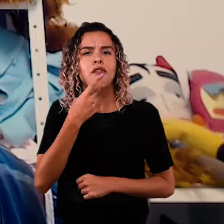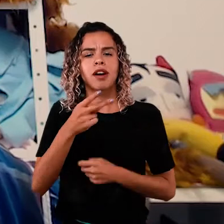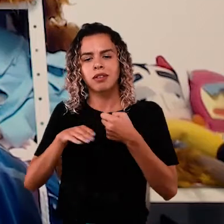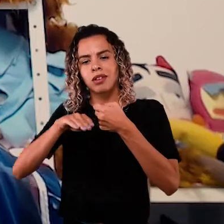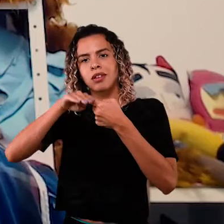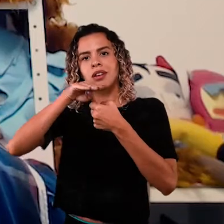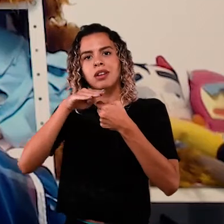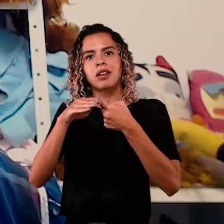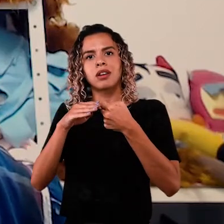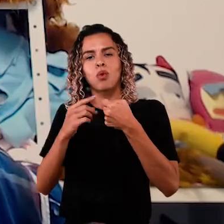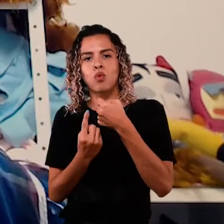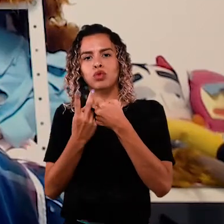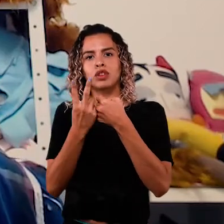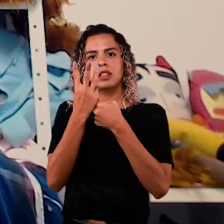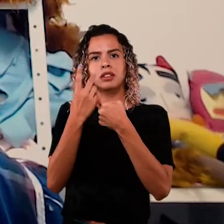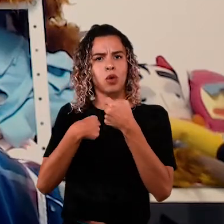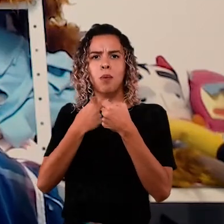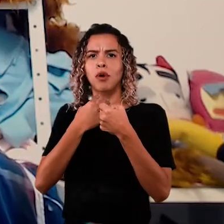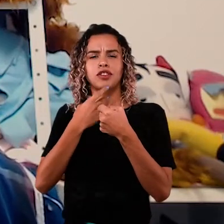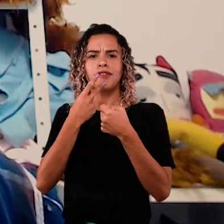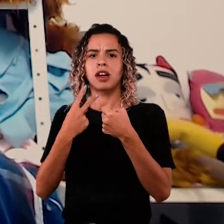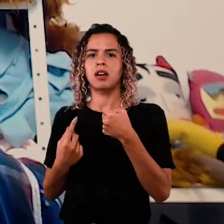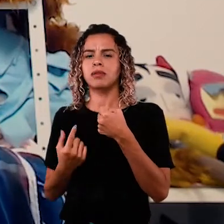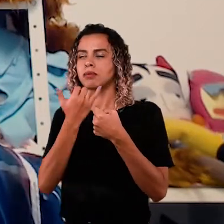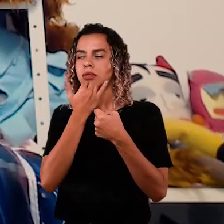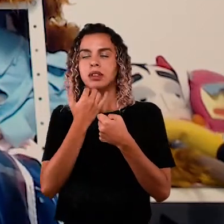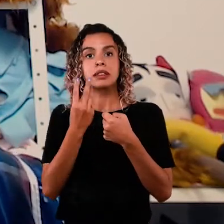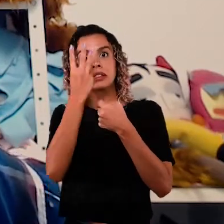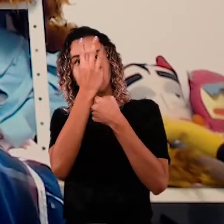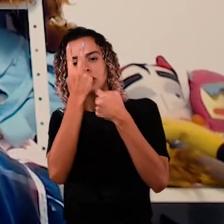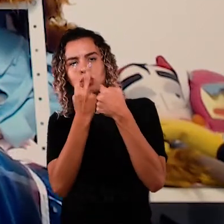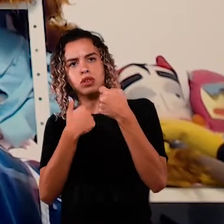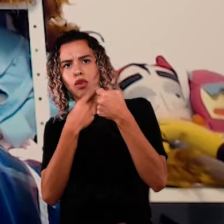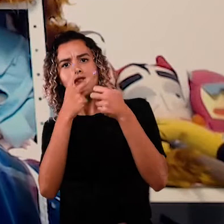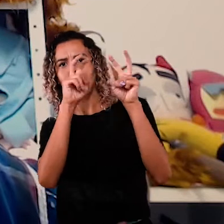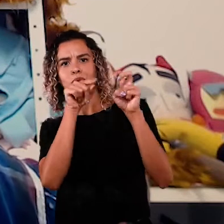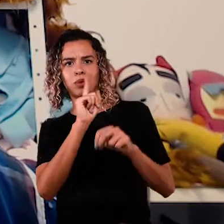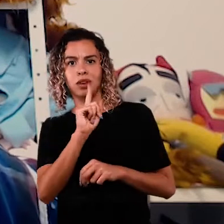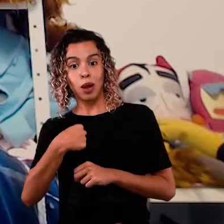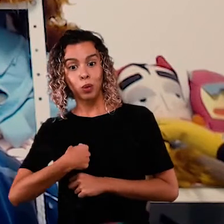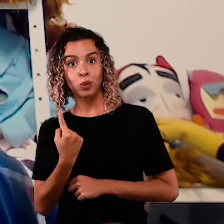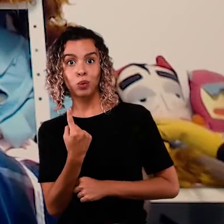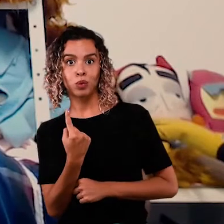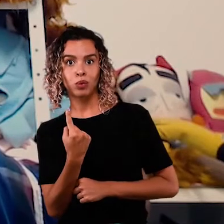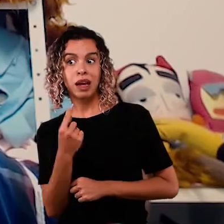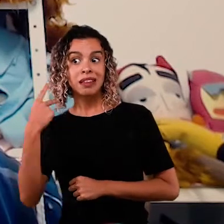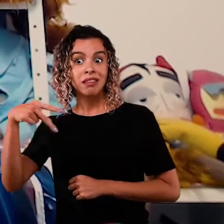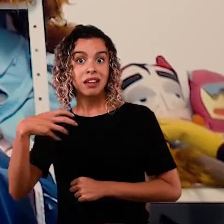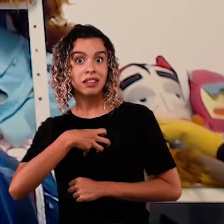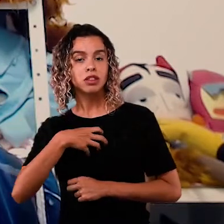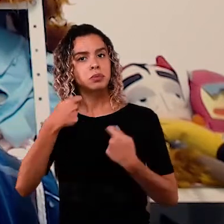posso falar para um autista grau 2. Eu não posso falar para um autista grau 1. Grau 3. Eles precisam falar o que